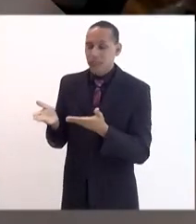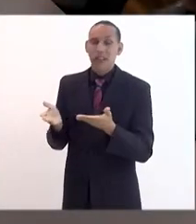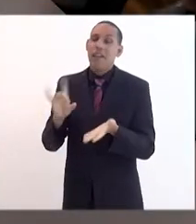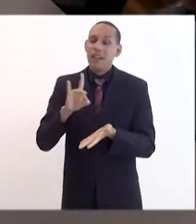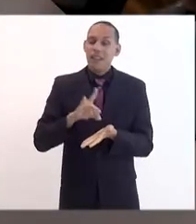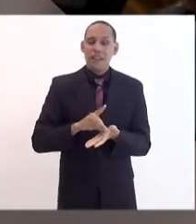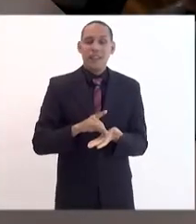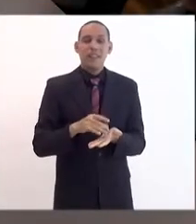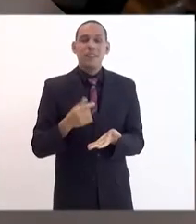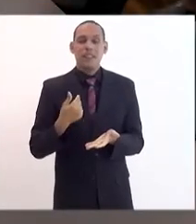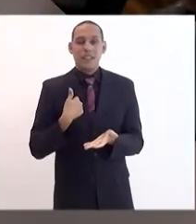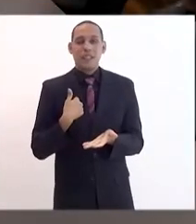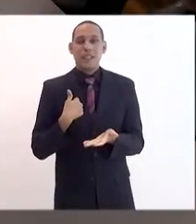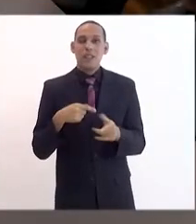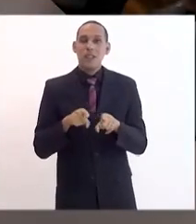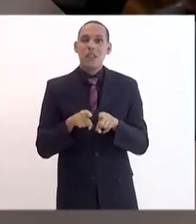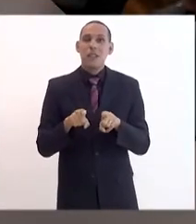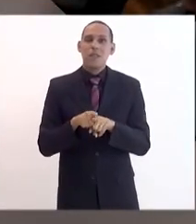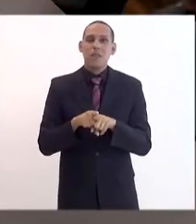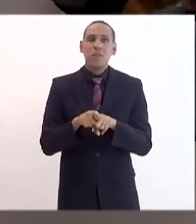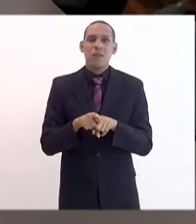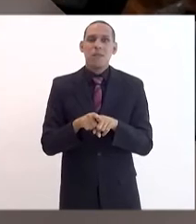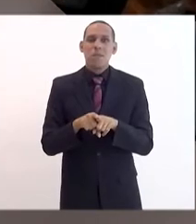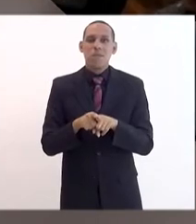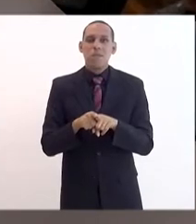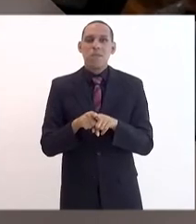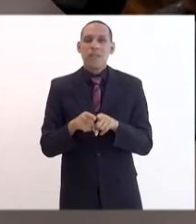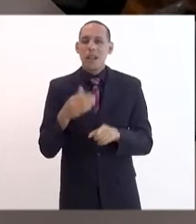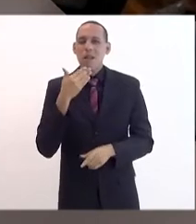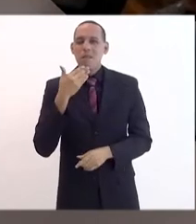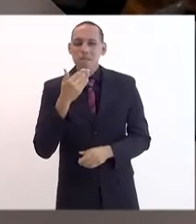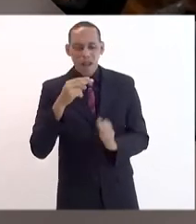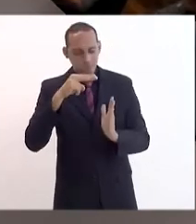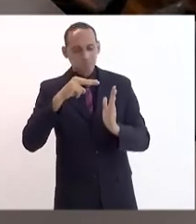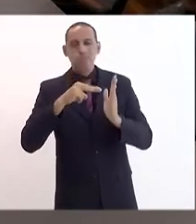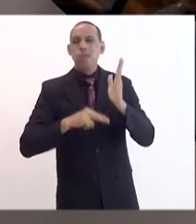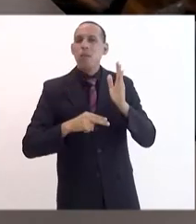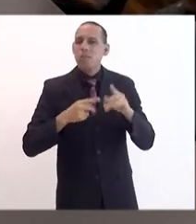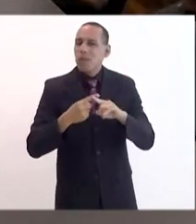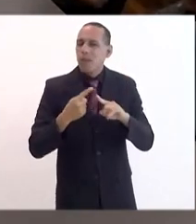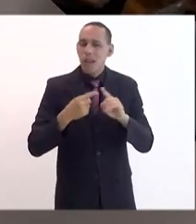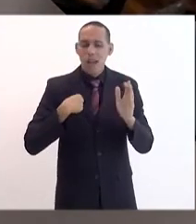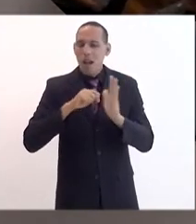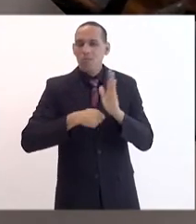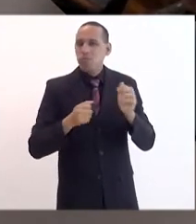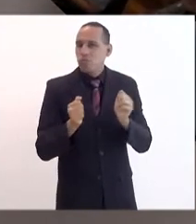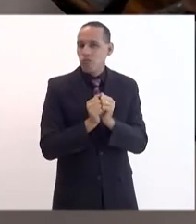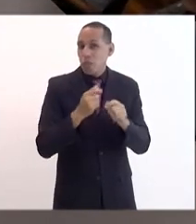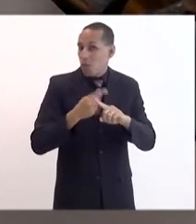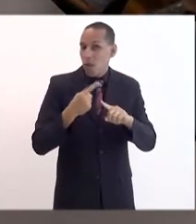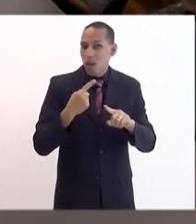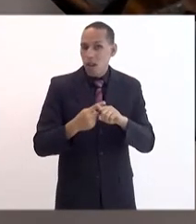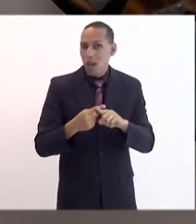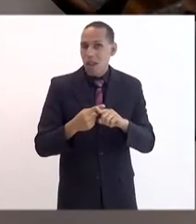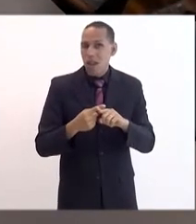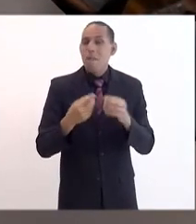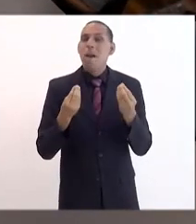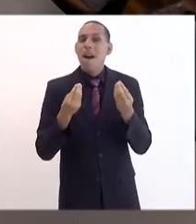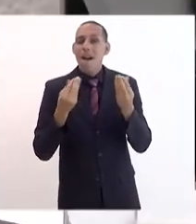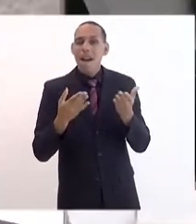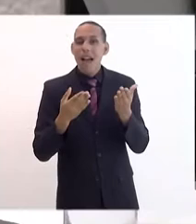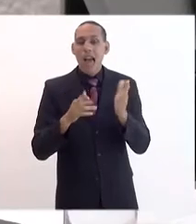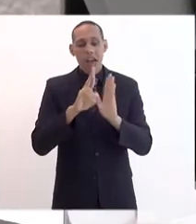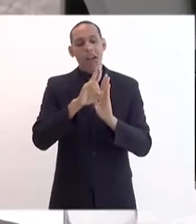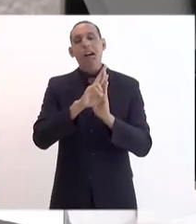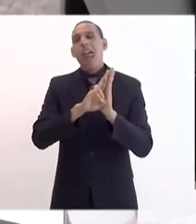verdade, eu também sou signatário do pedido de vista, e o pedido de vista visa justamente salvaguardar o relatório